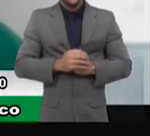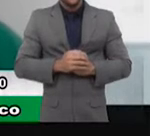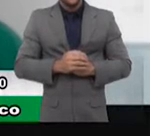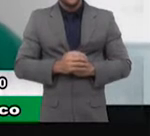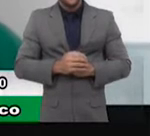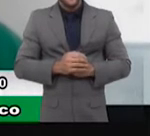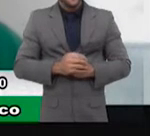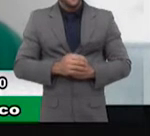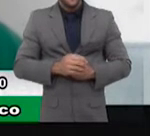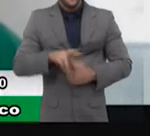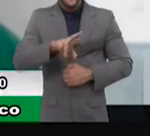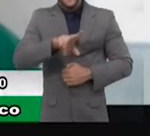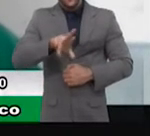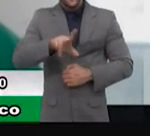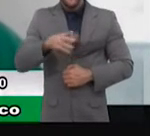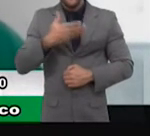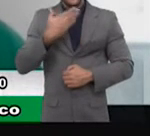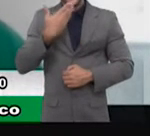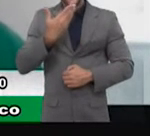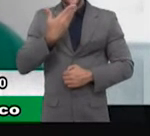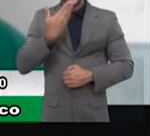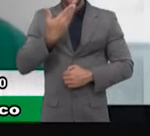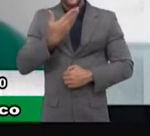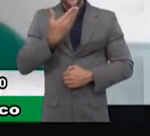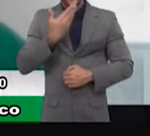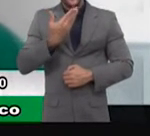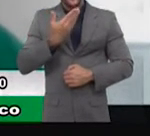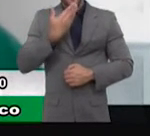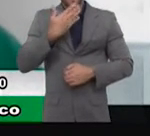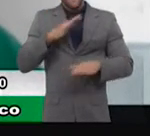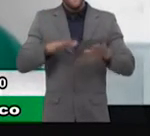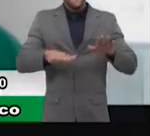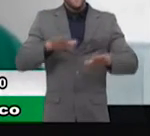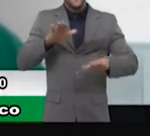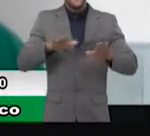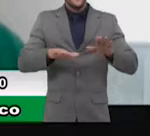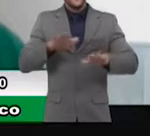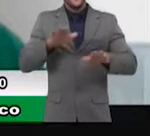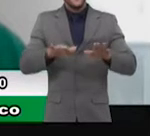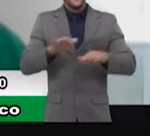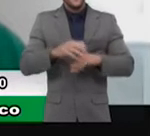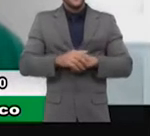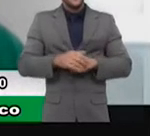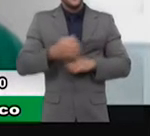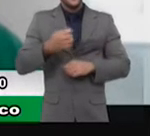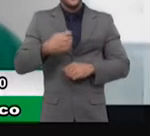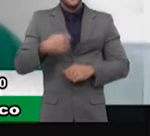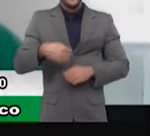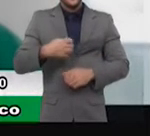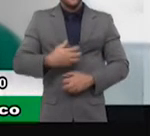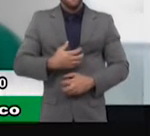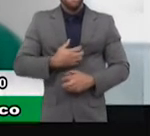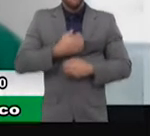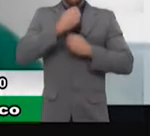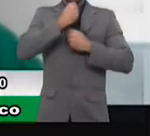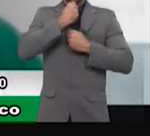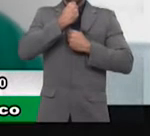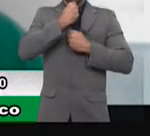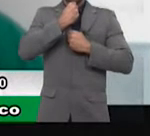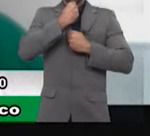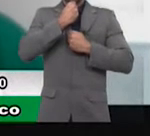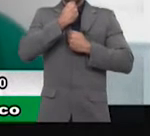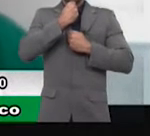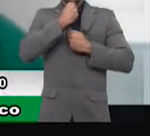Eu sei que não é fácil a gente muitas das vezes engolir a oposição dentro da casa,